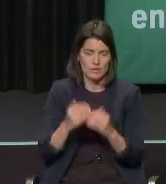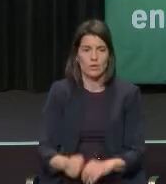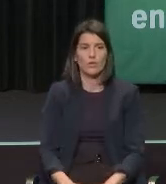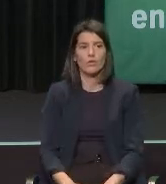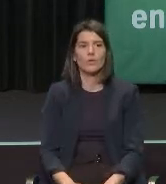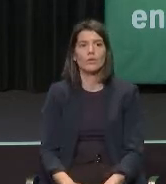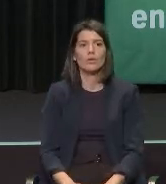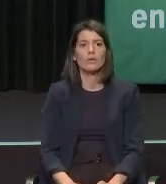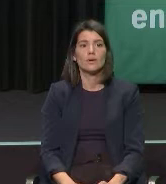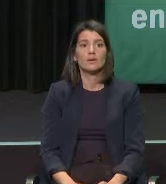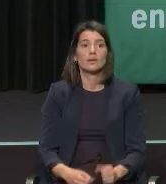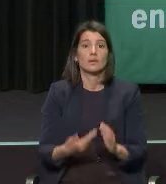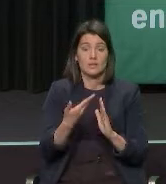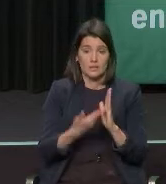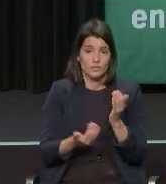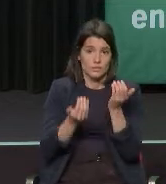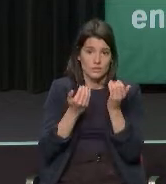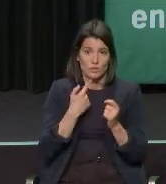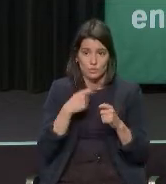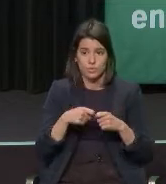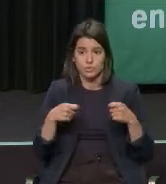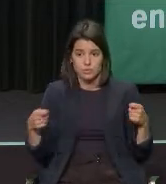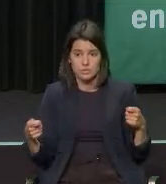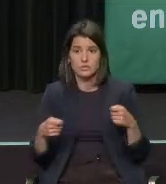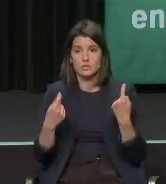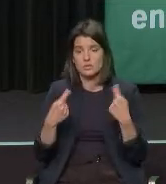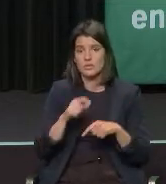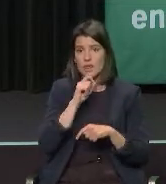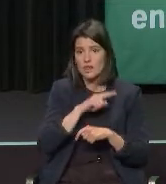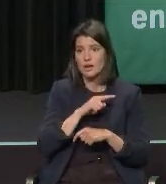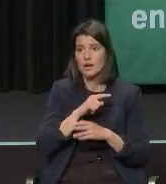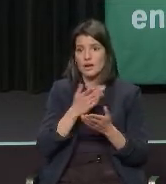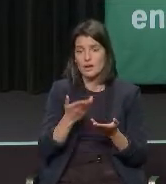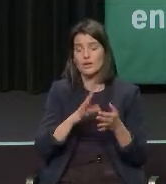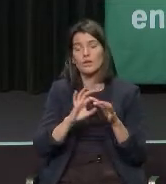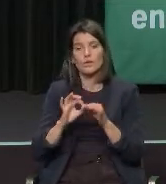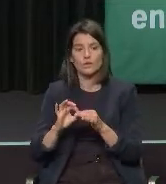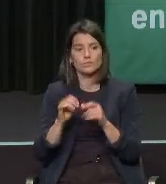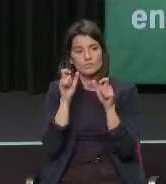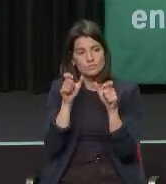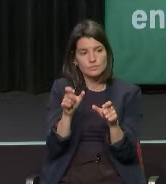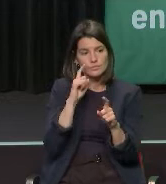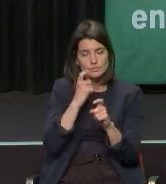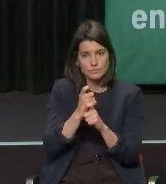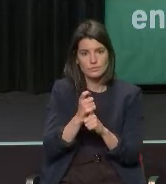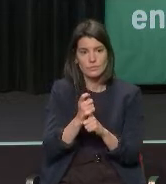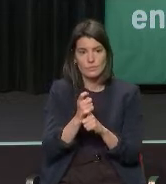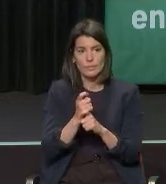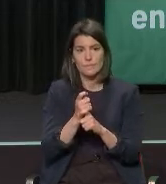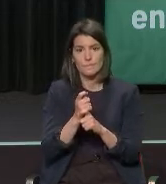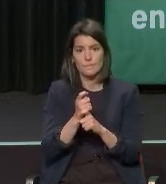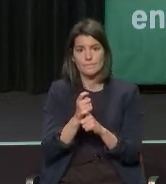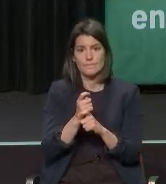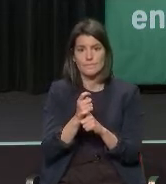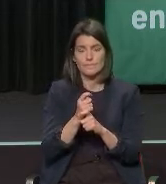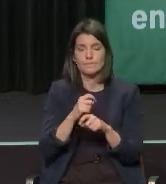informação, como tem estas séries longas, permite-nos ter esta lógica de monitorizar aqui o